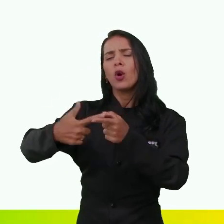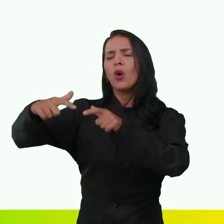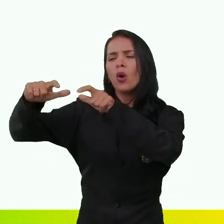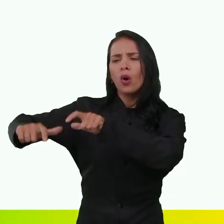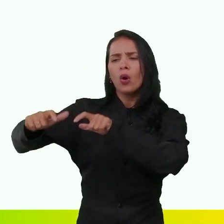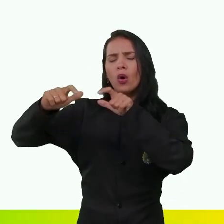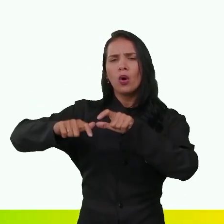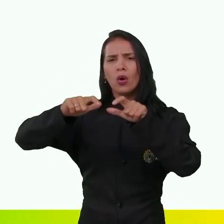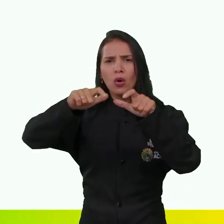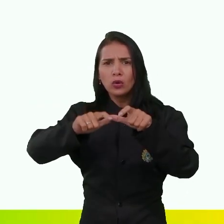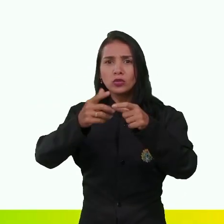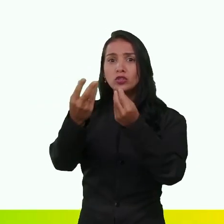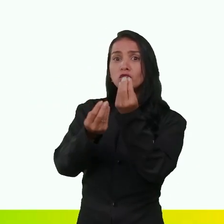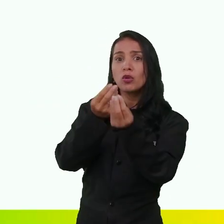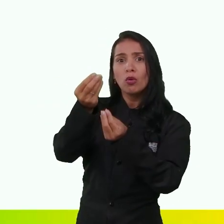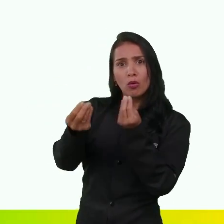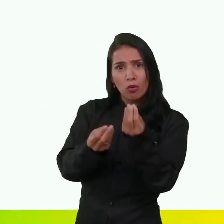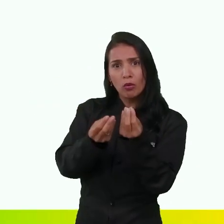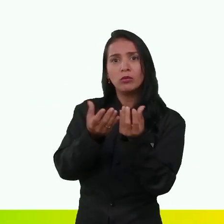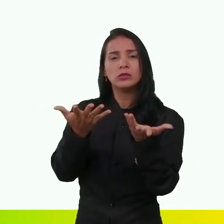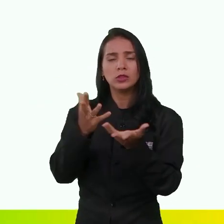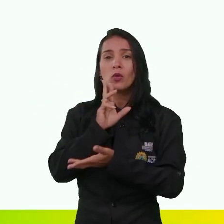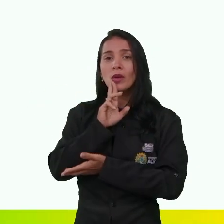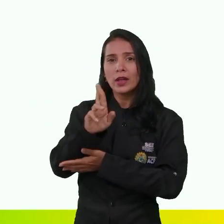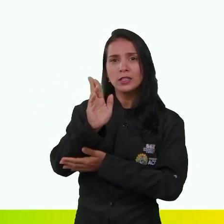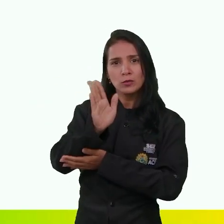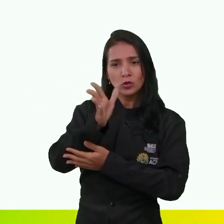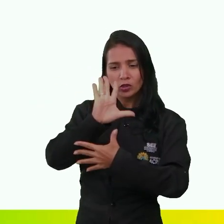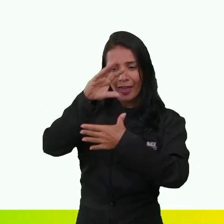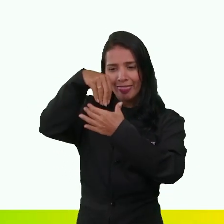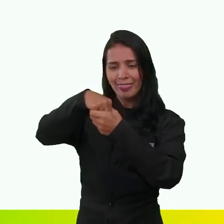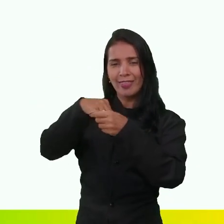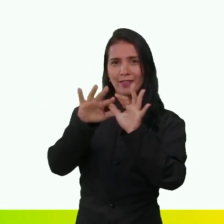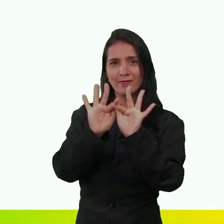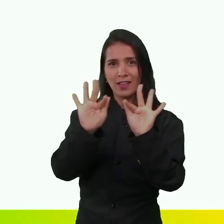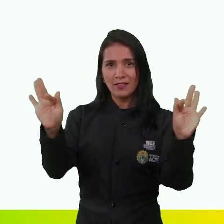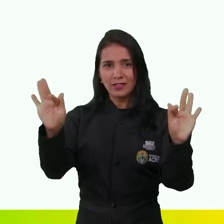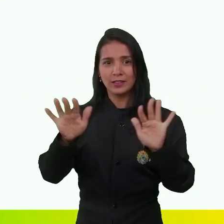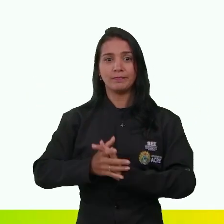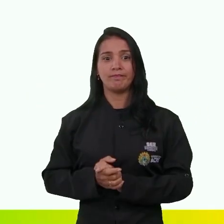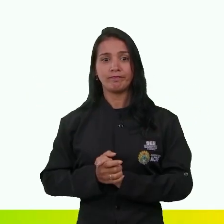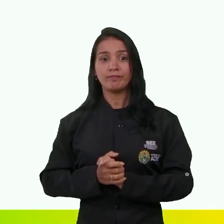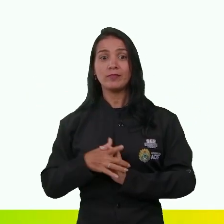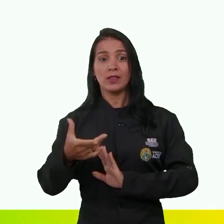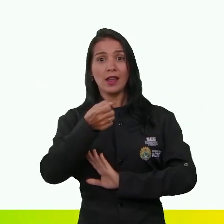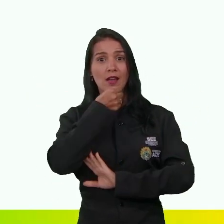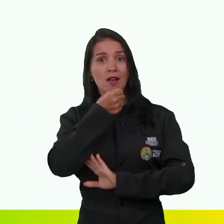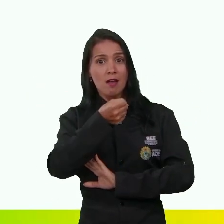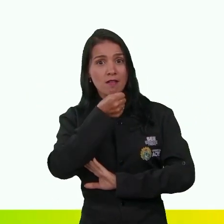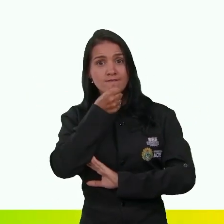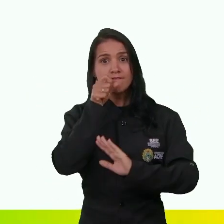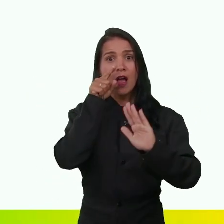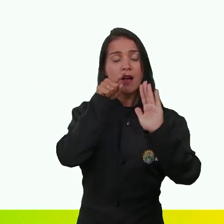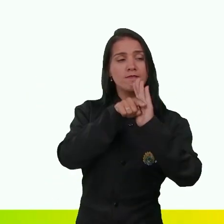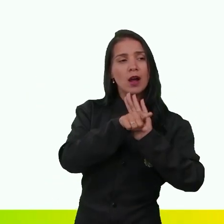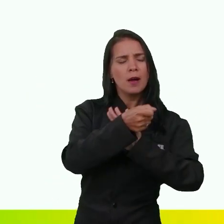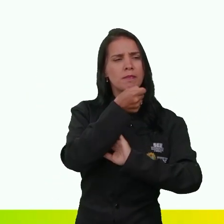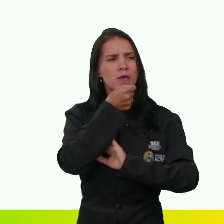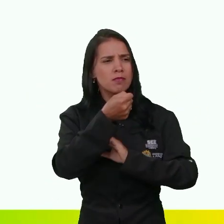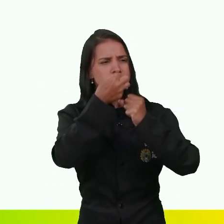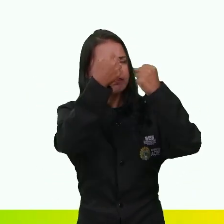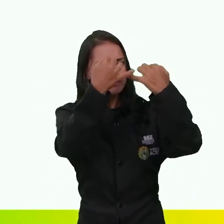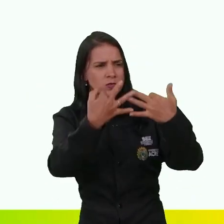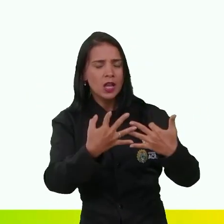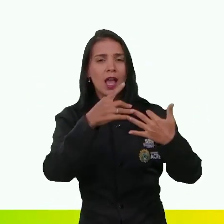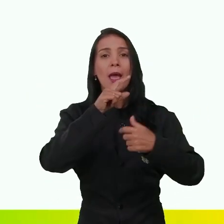aconteceu? Como e por quê? Já a reportagem ela é mais aprofundada, traz entrevistas,